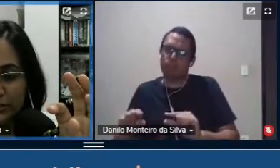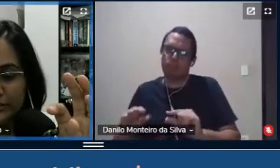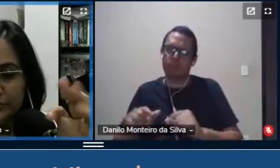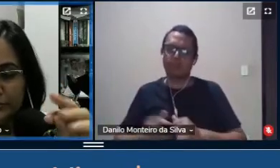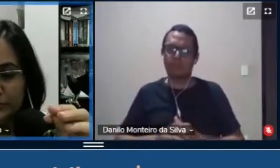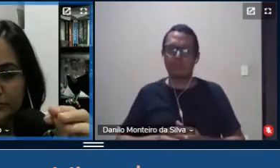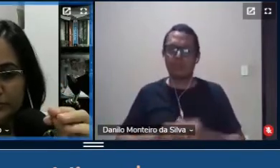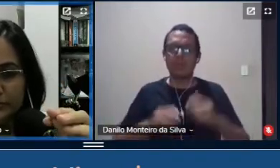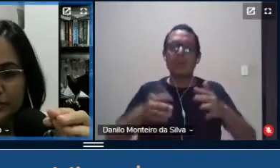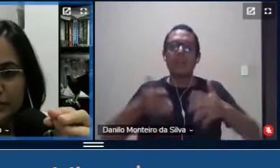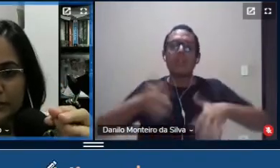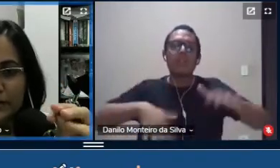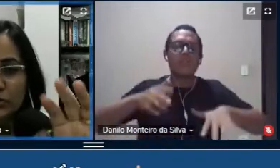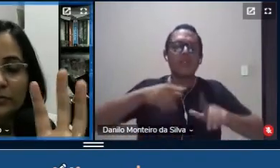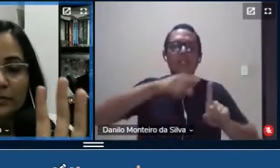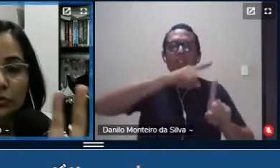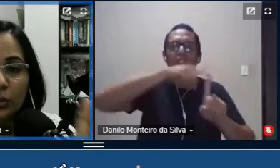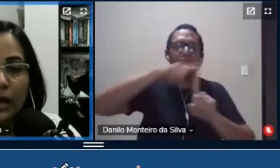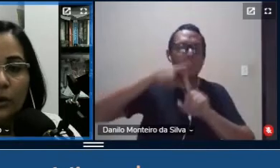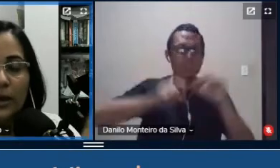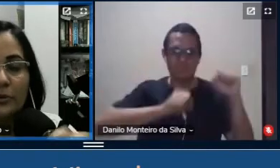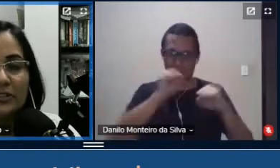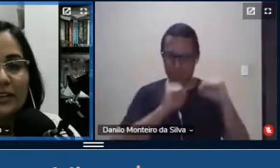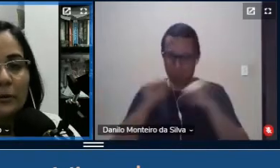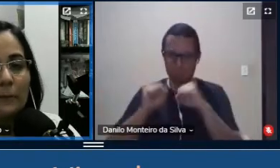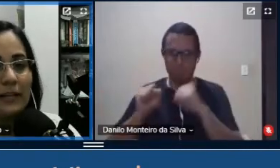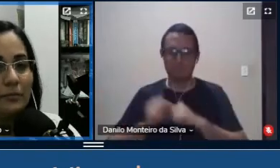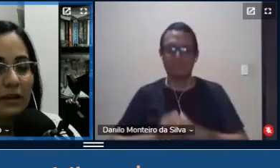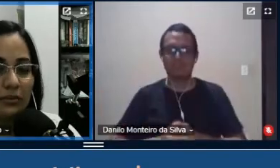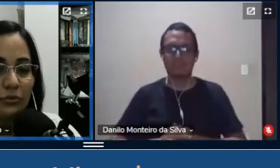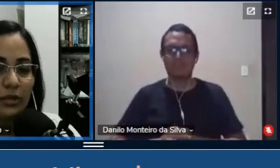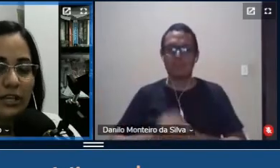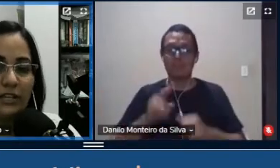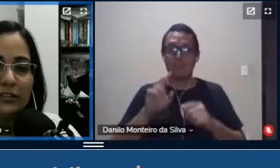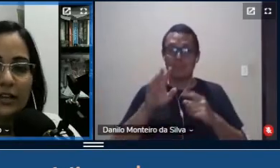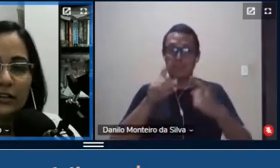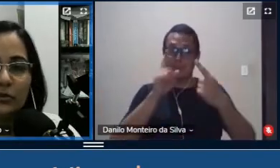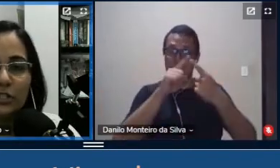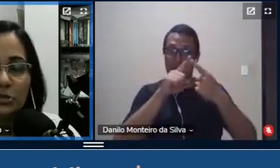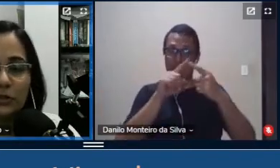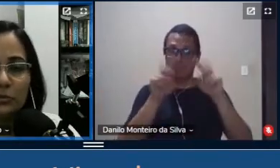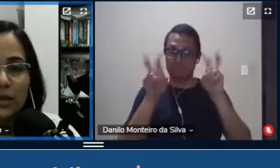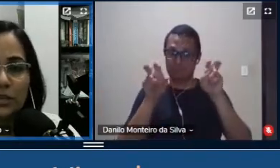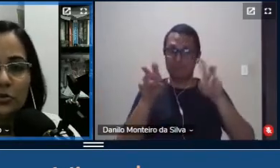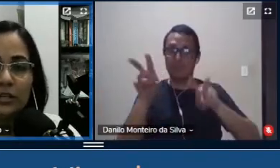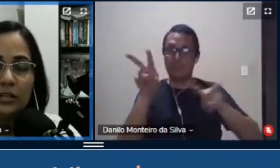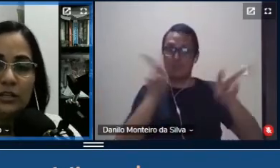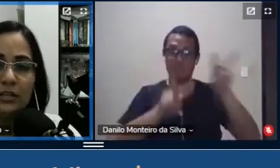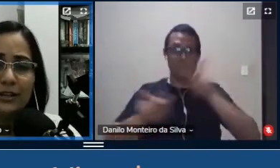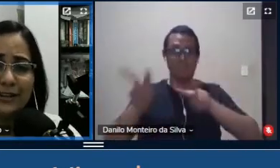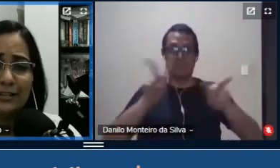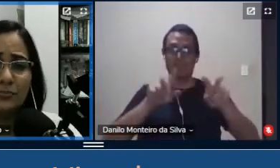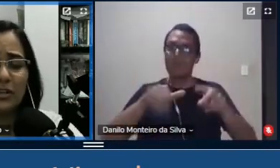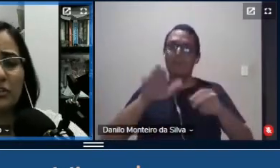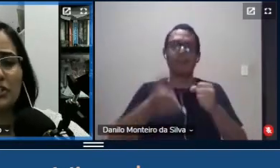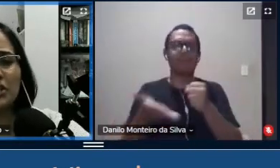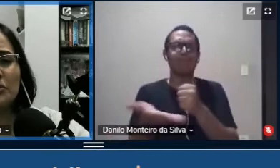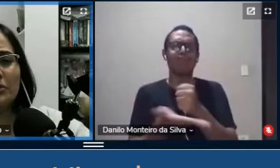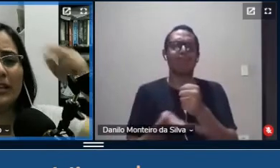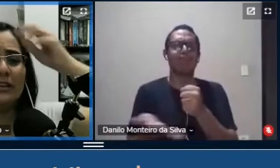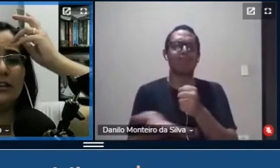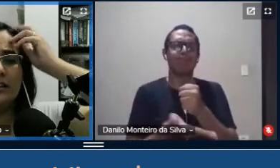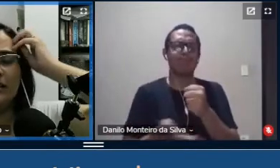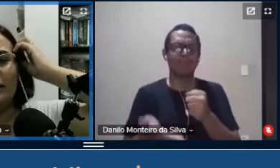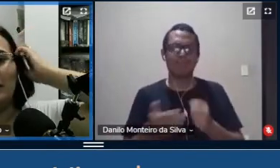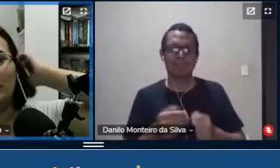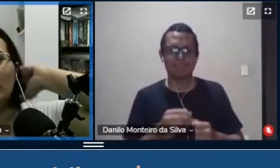está falando, tá? Mas o visual é o ensaio mais básico, é aquele ensaio que quando a gente vai no médico, aqueles médicos antigos,